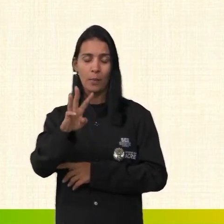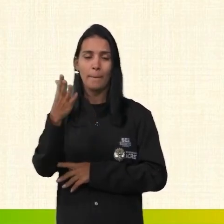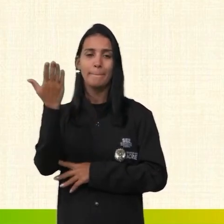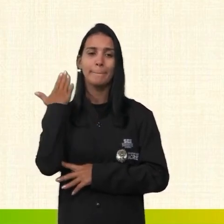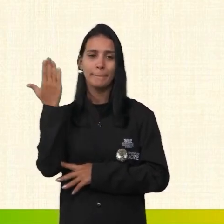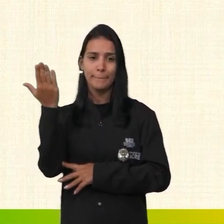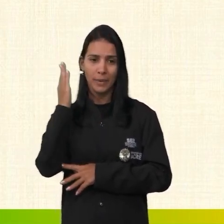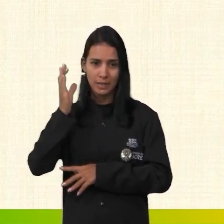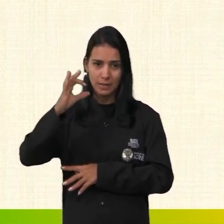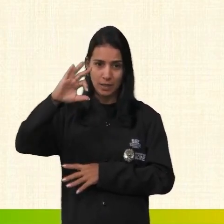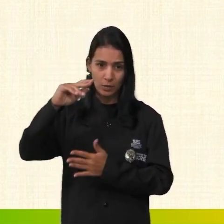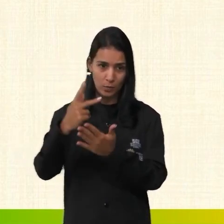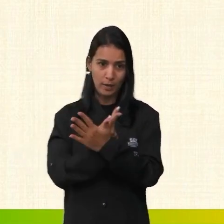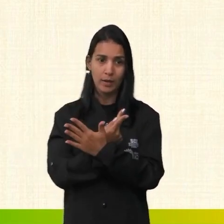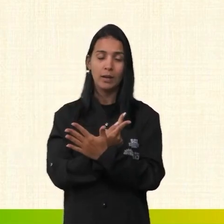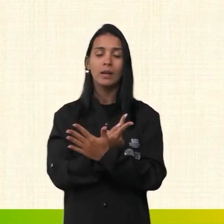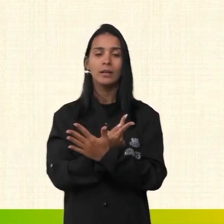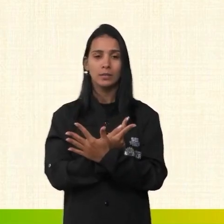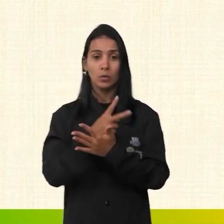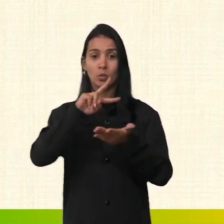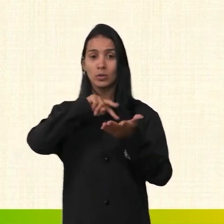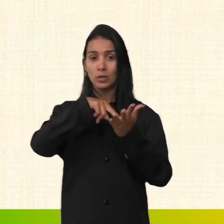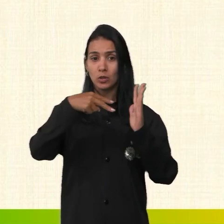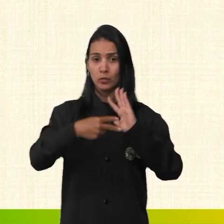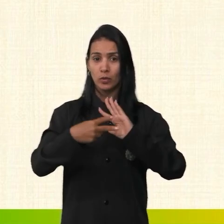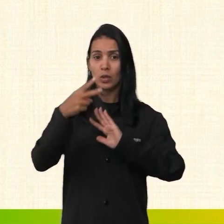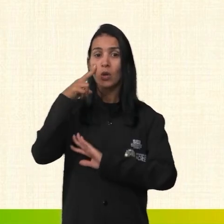ver, e só significa vir.